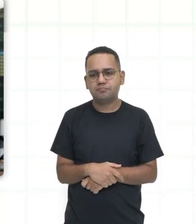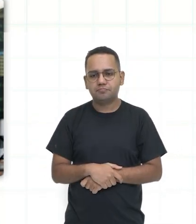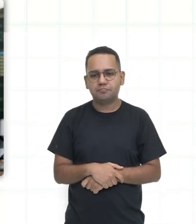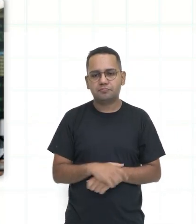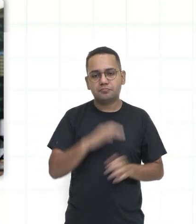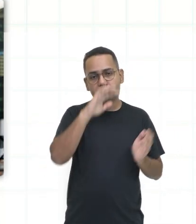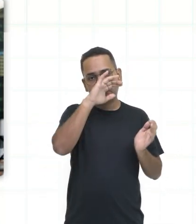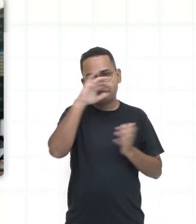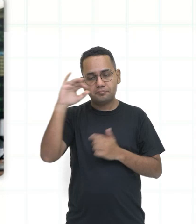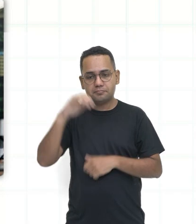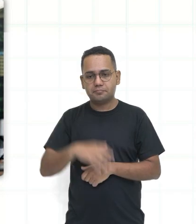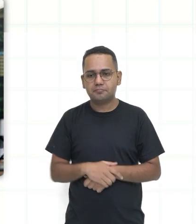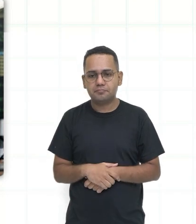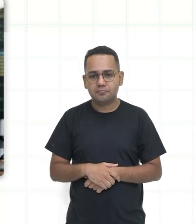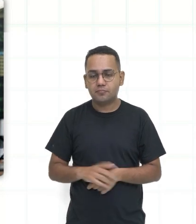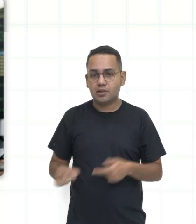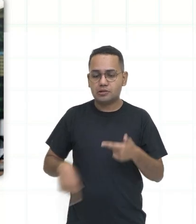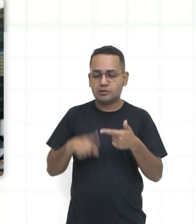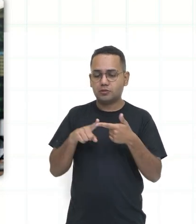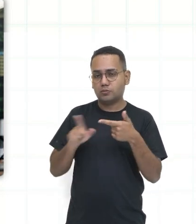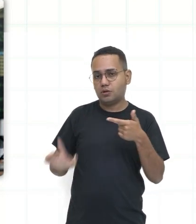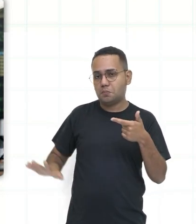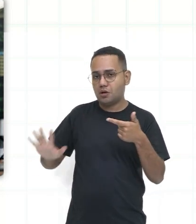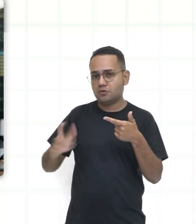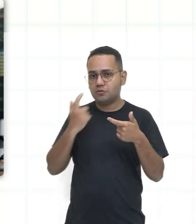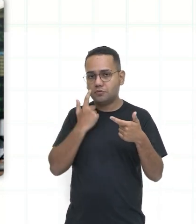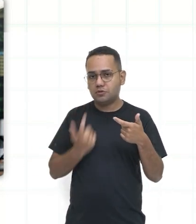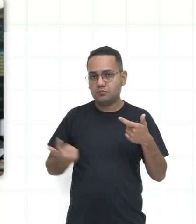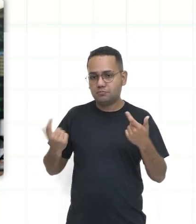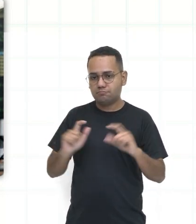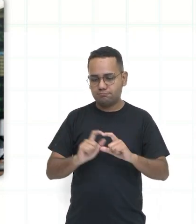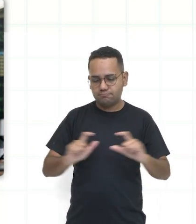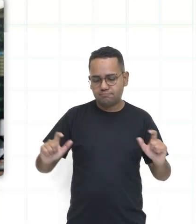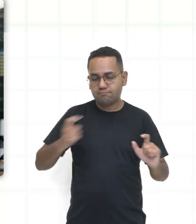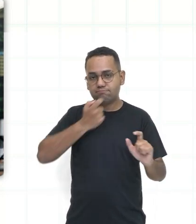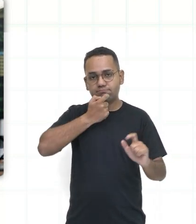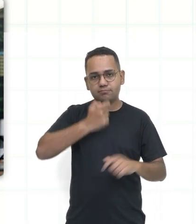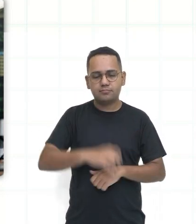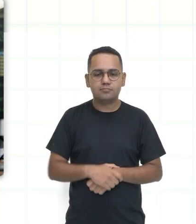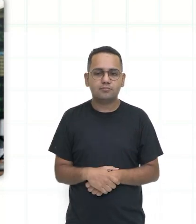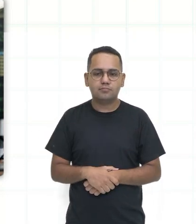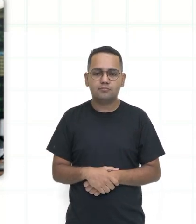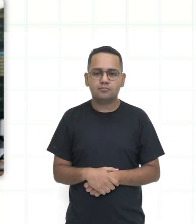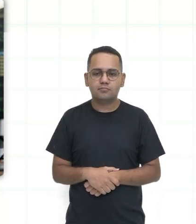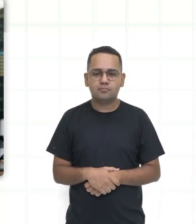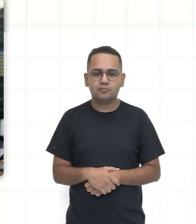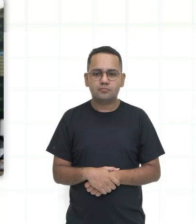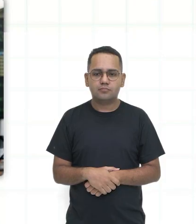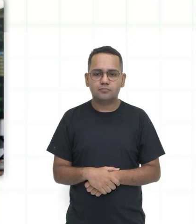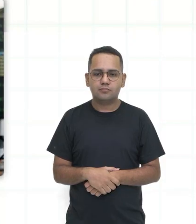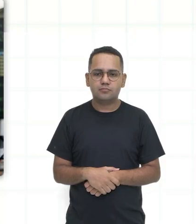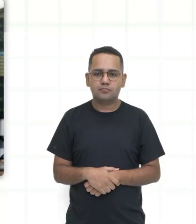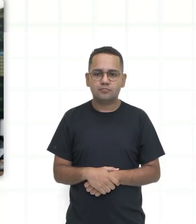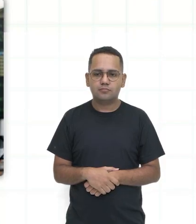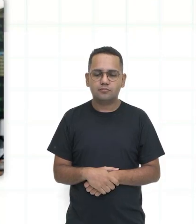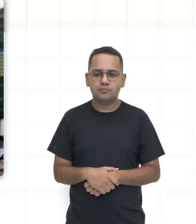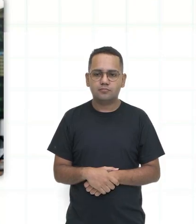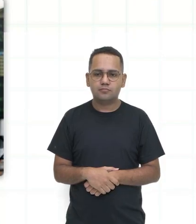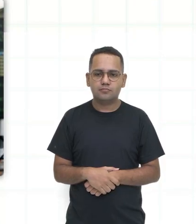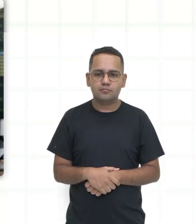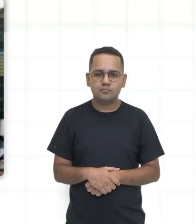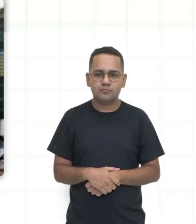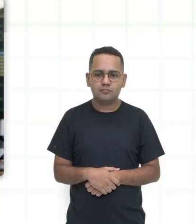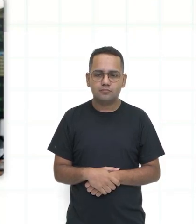themselves. Então, eles insistiram em fazer, on doing, em fazer, fazê-lo, né? All